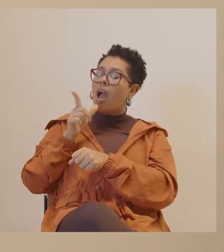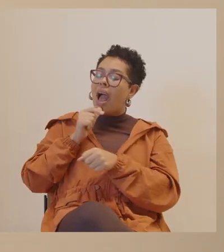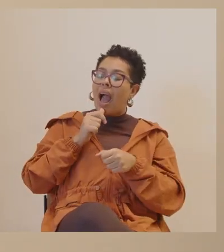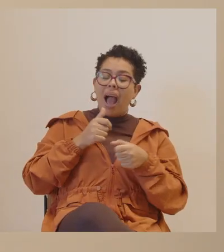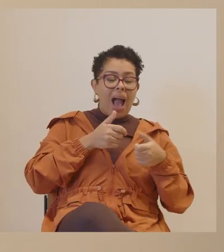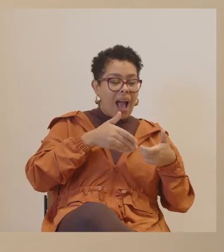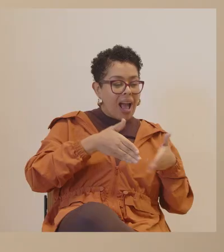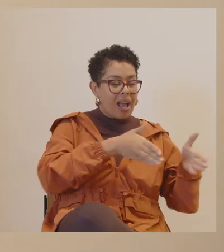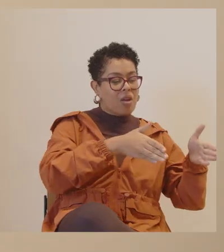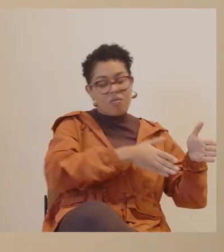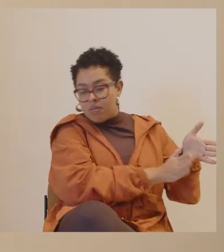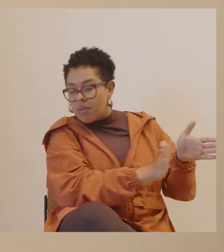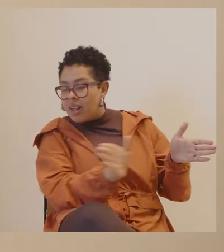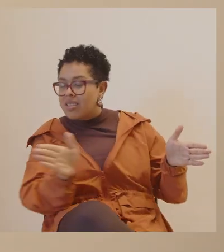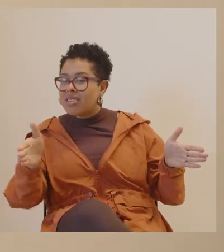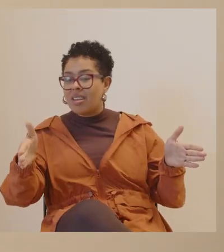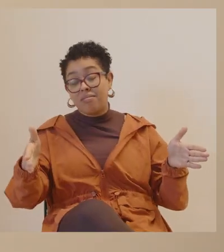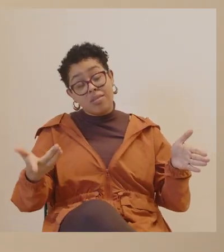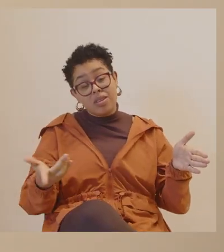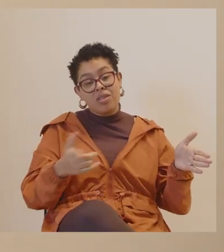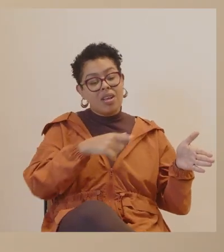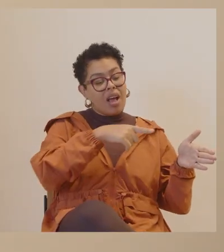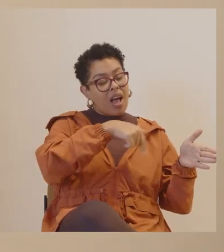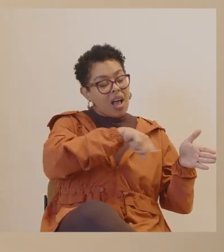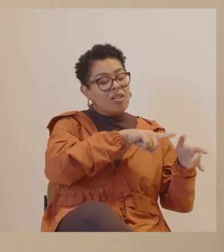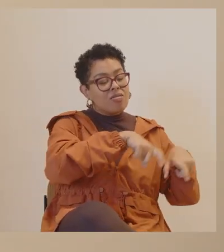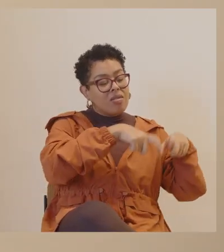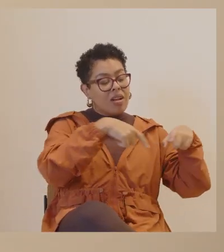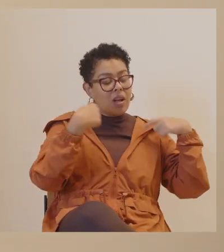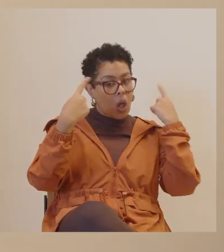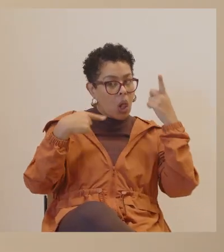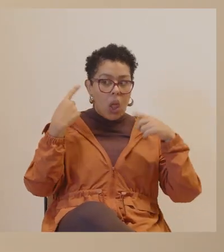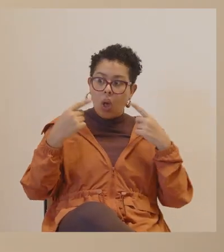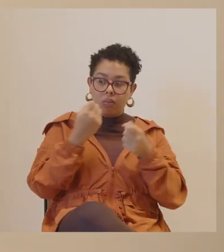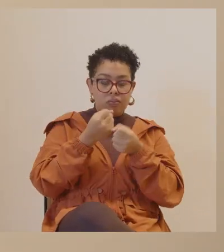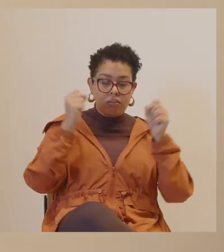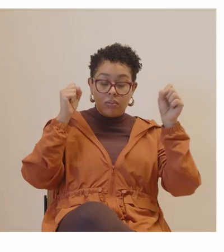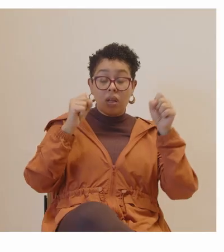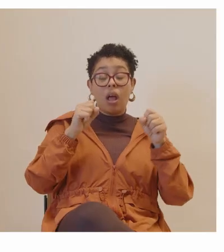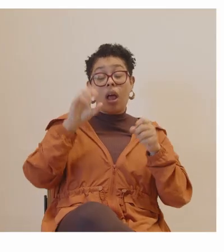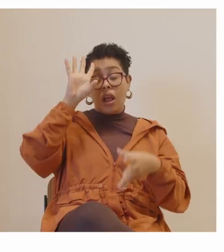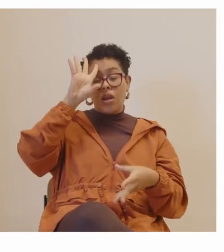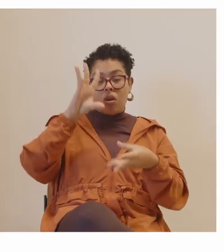isso que eu tinha para trazer para vocês, e fico...